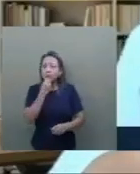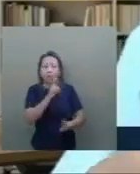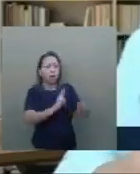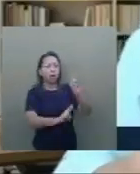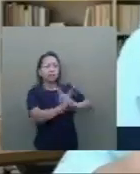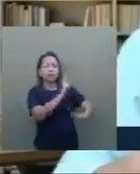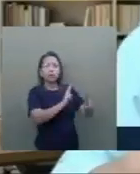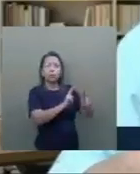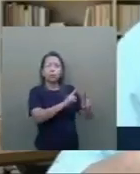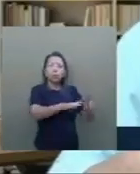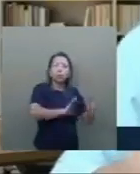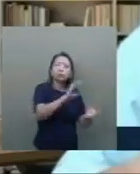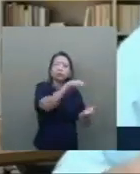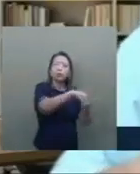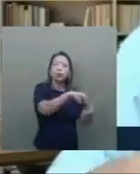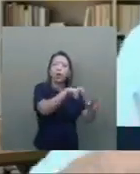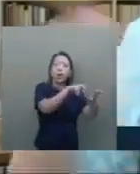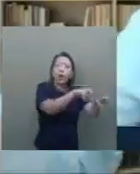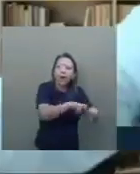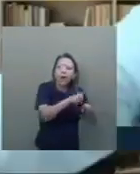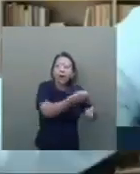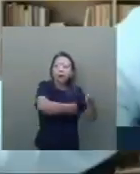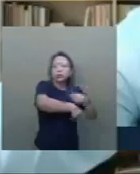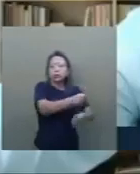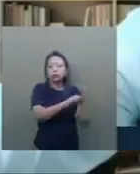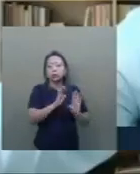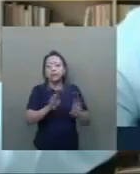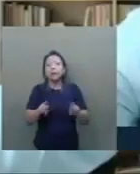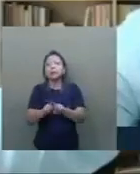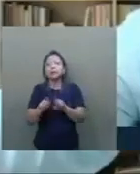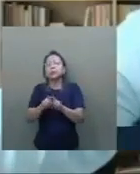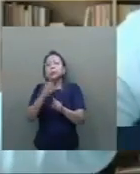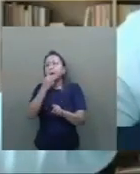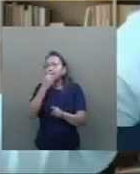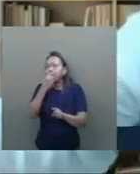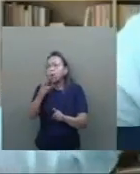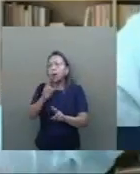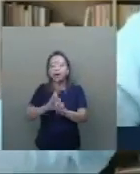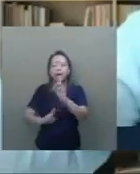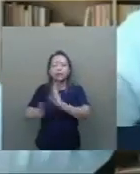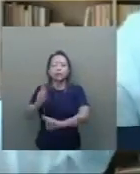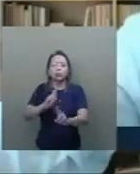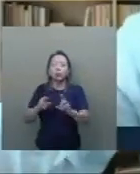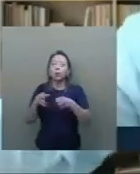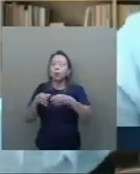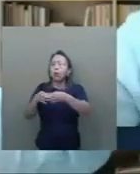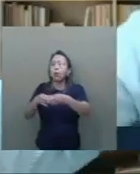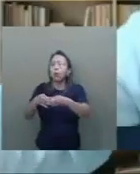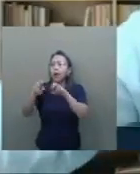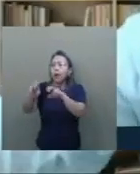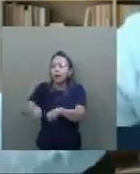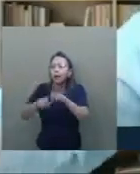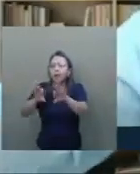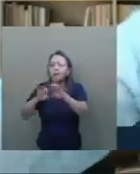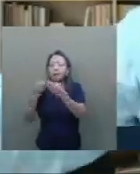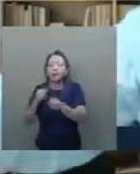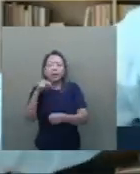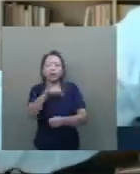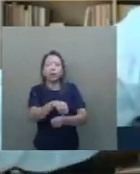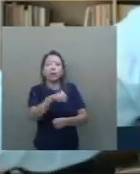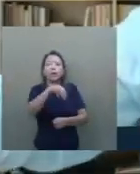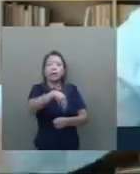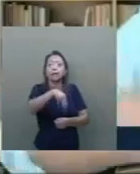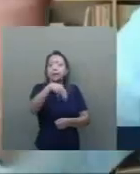e daí? E daí? Mas tenho também relação boa com o agricultor familiar, com o sem terra, com o sem